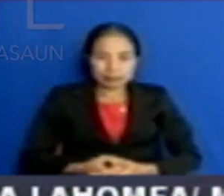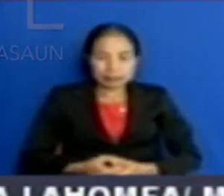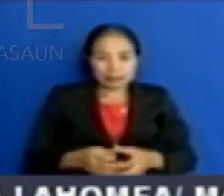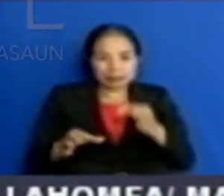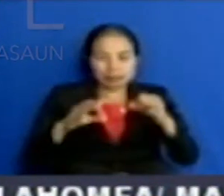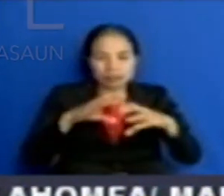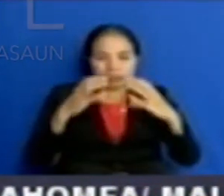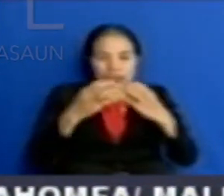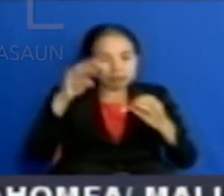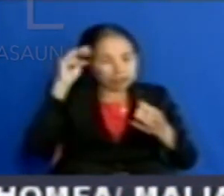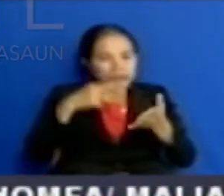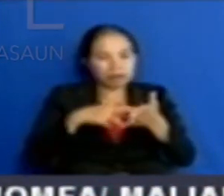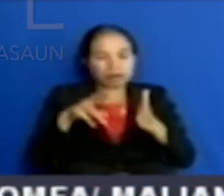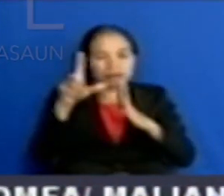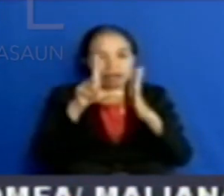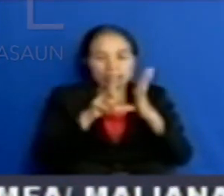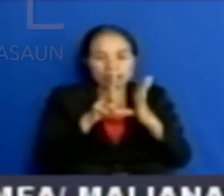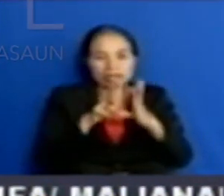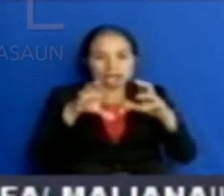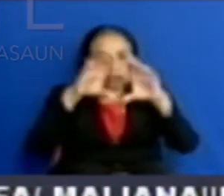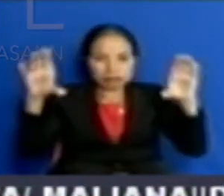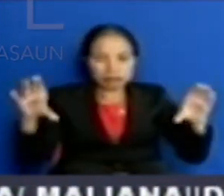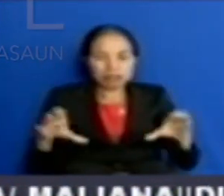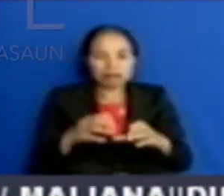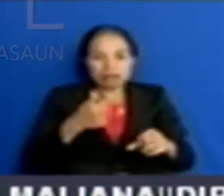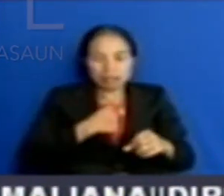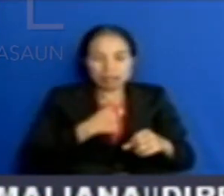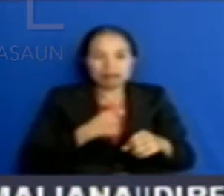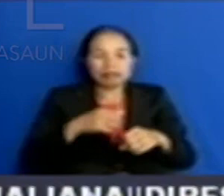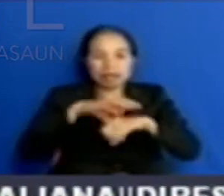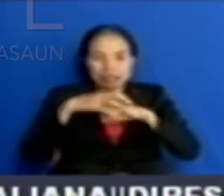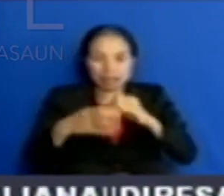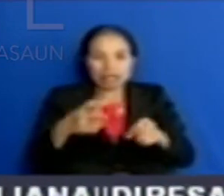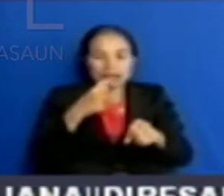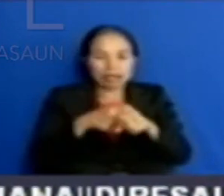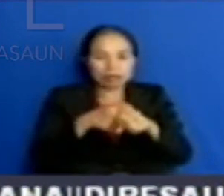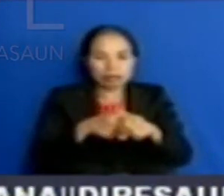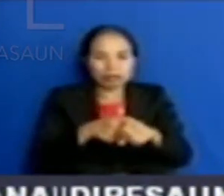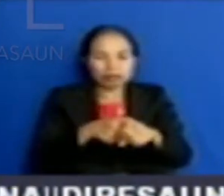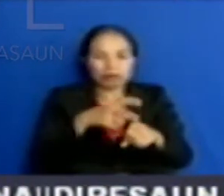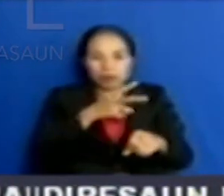Non è mosso il ministro approva decreto lei certificato na in Barrai e a tempo portuguesa na Indonesia.